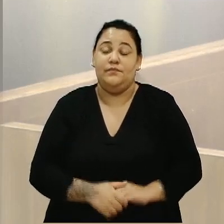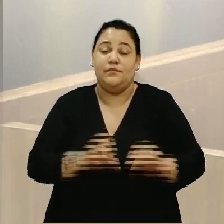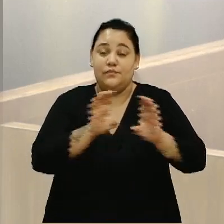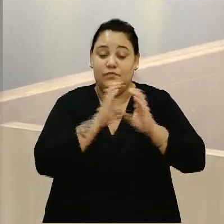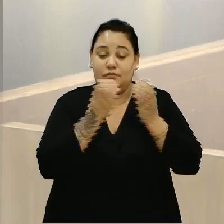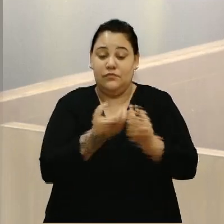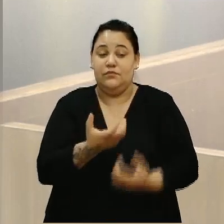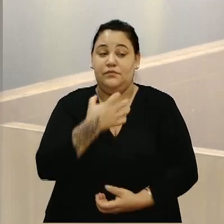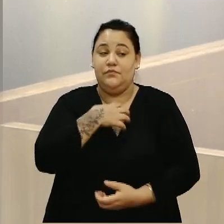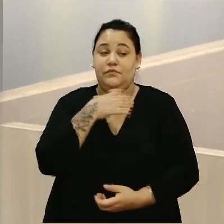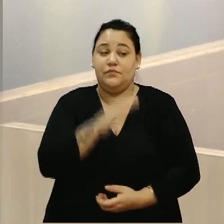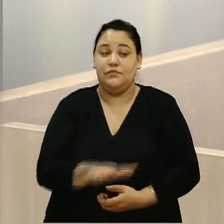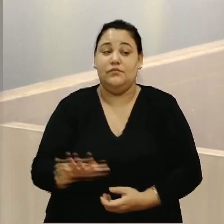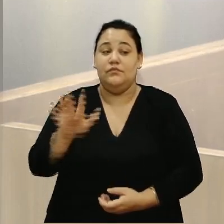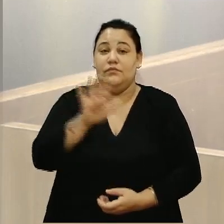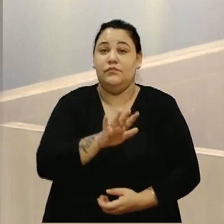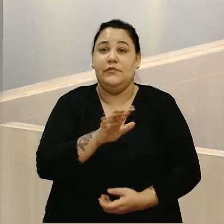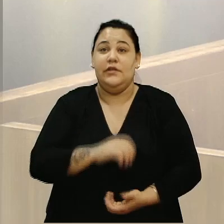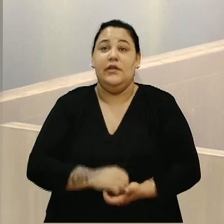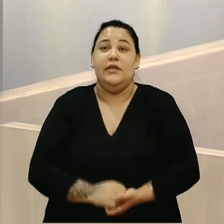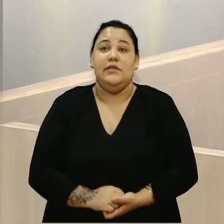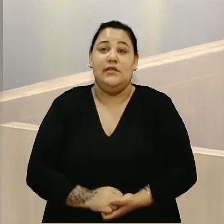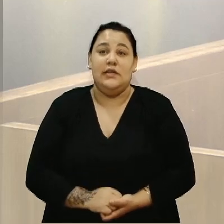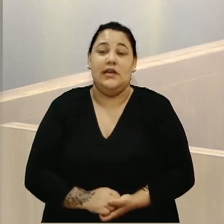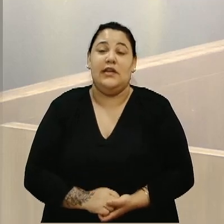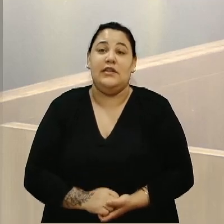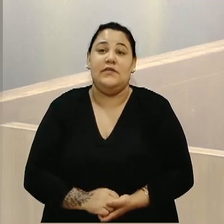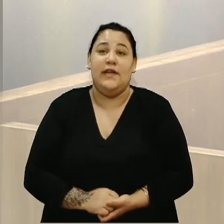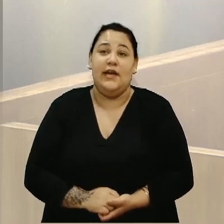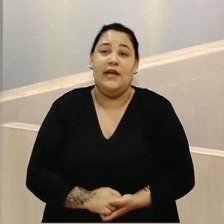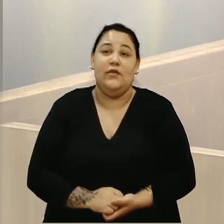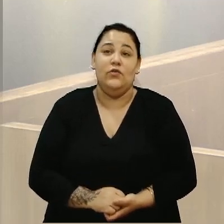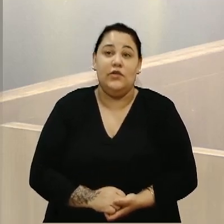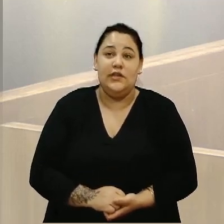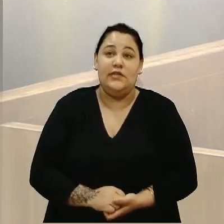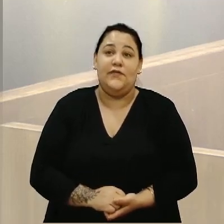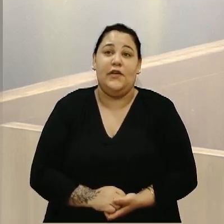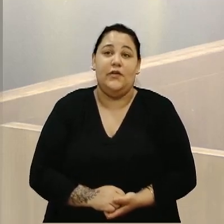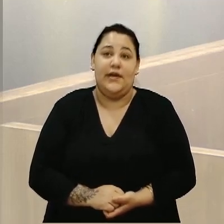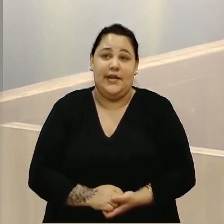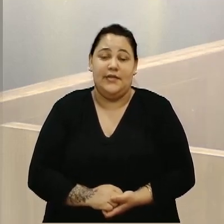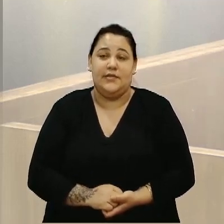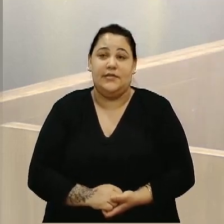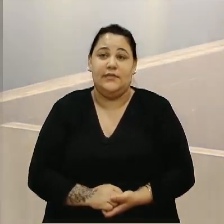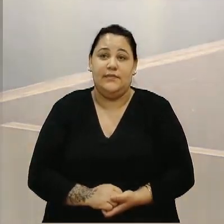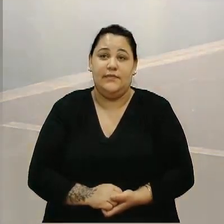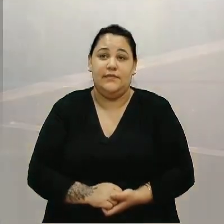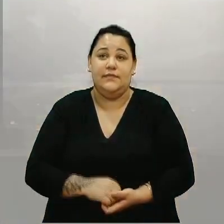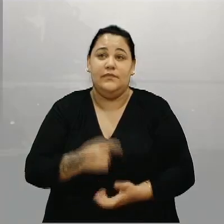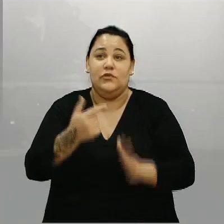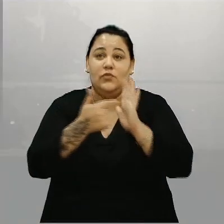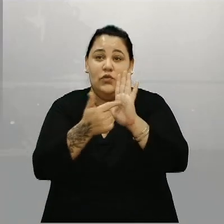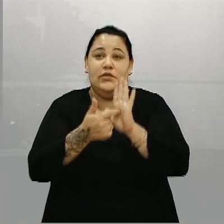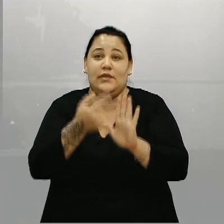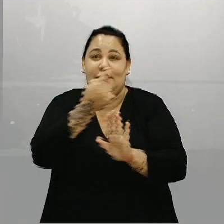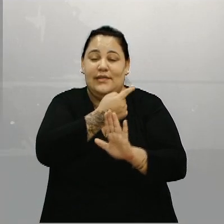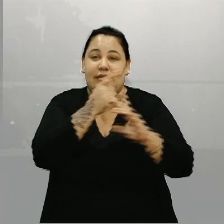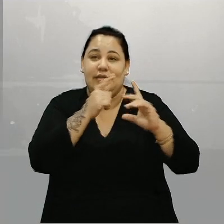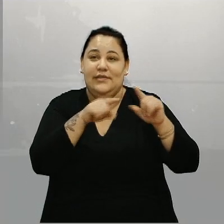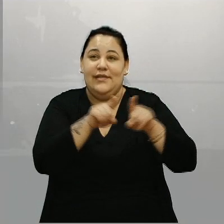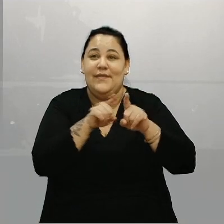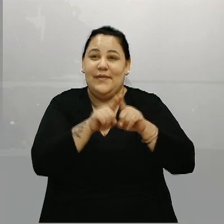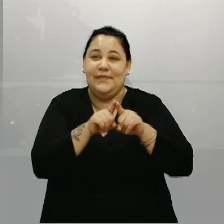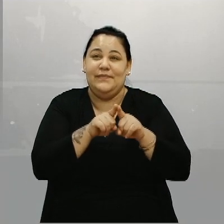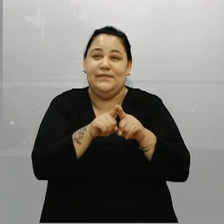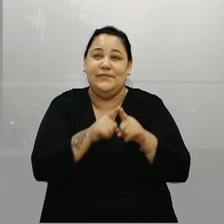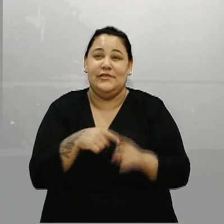modo geral, das entidades, dos partidos políticos. Eu gostaria que mostrasse os slides ali